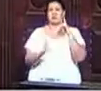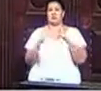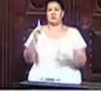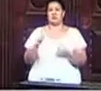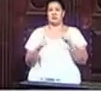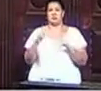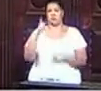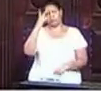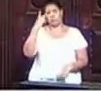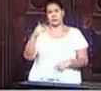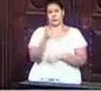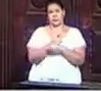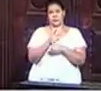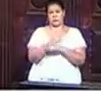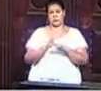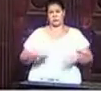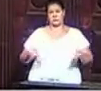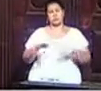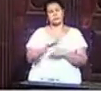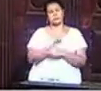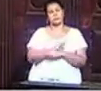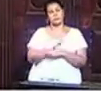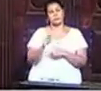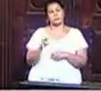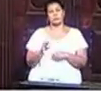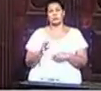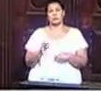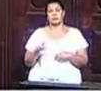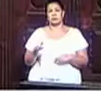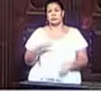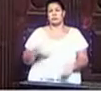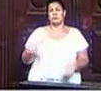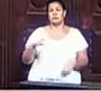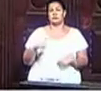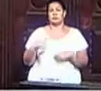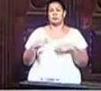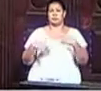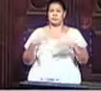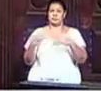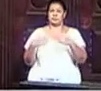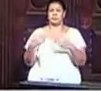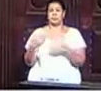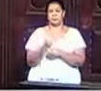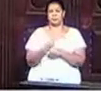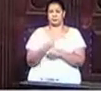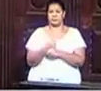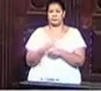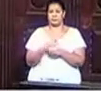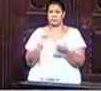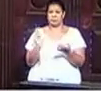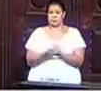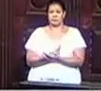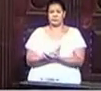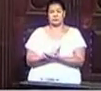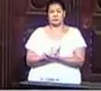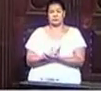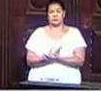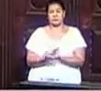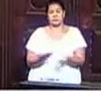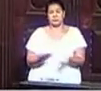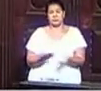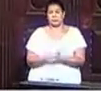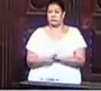a Procuradoria-Geral do Estado e, passados mais de um ano, o que aconteceu? Nada,